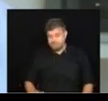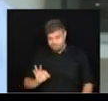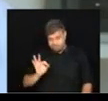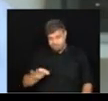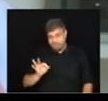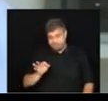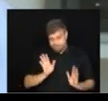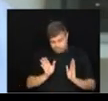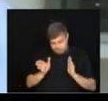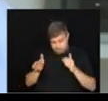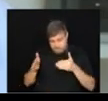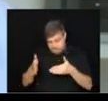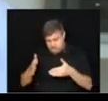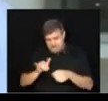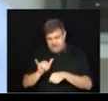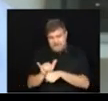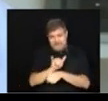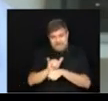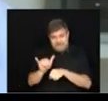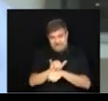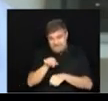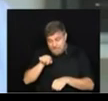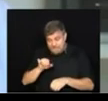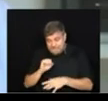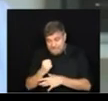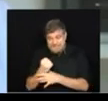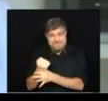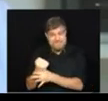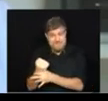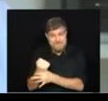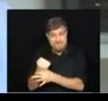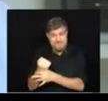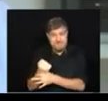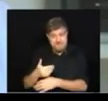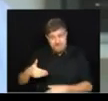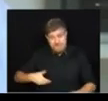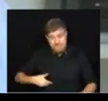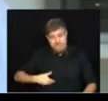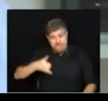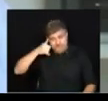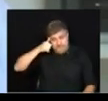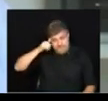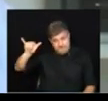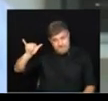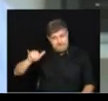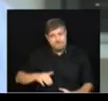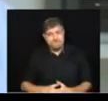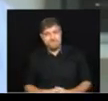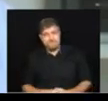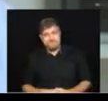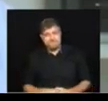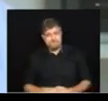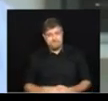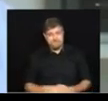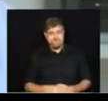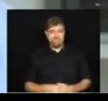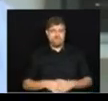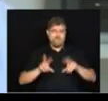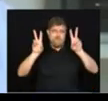precisa ter os mecanismos de segurança já refeitos. Em relação à